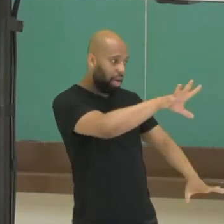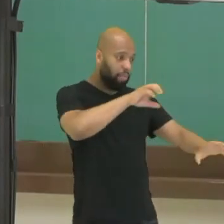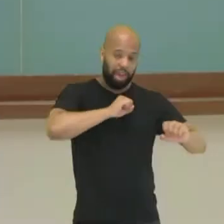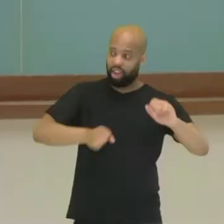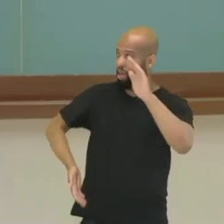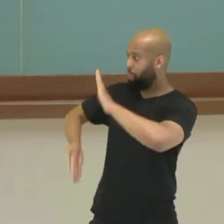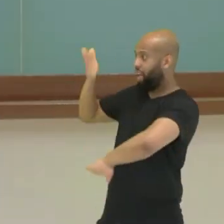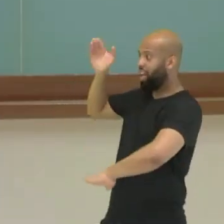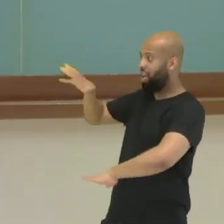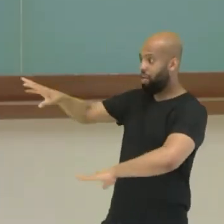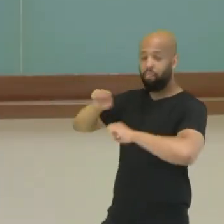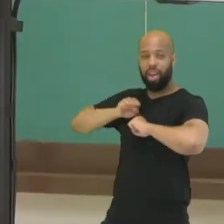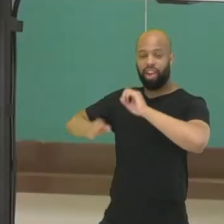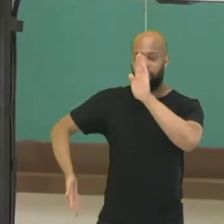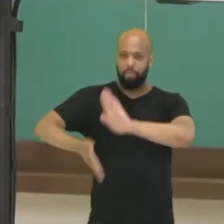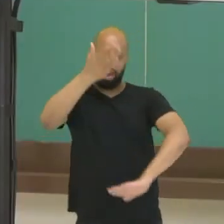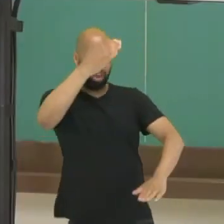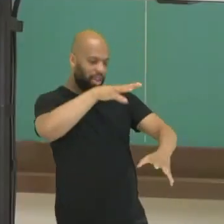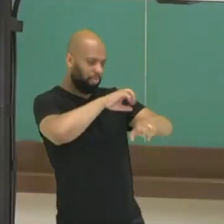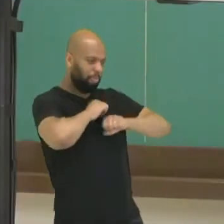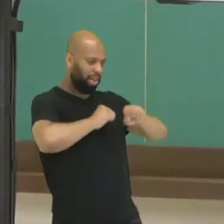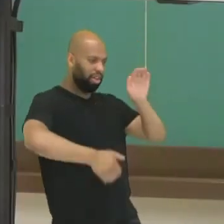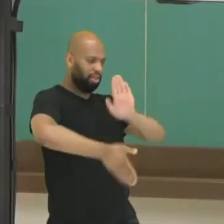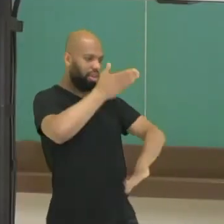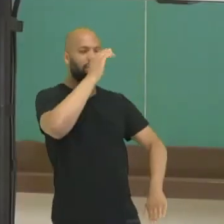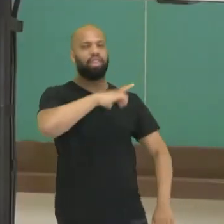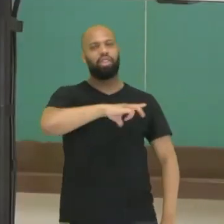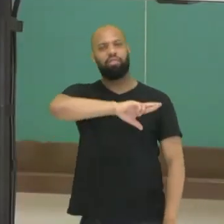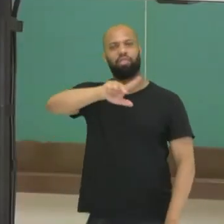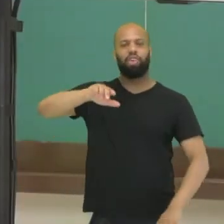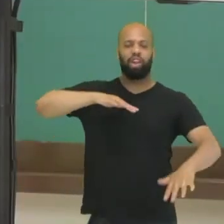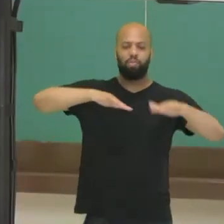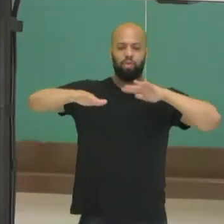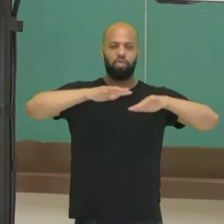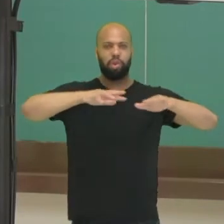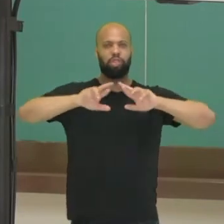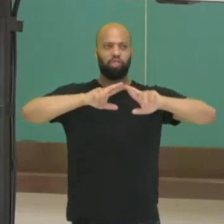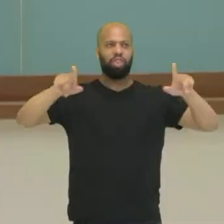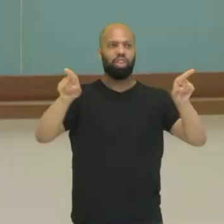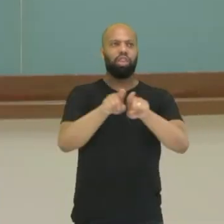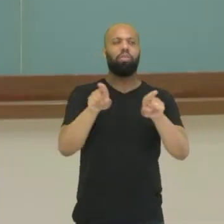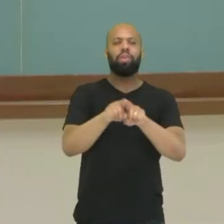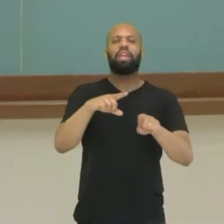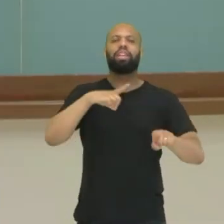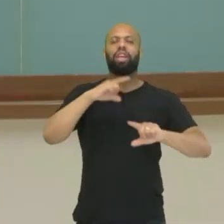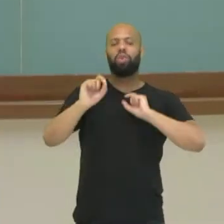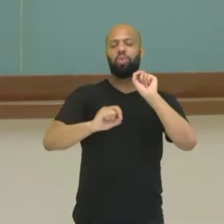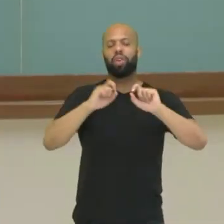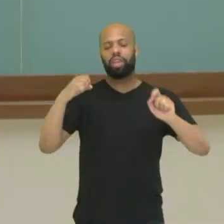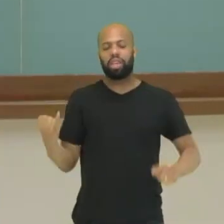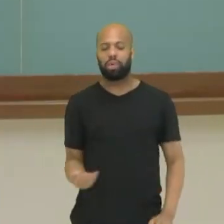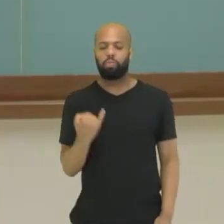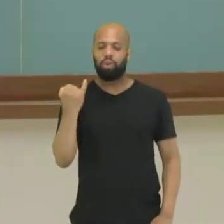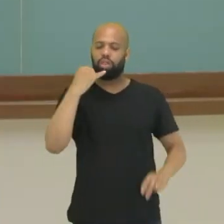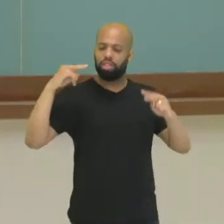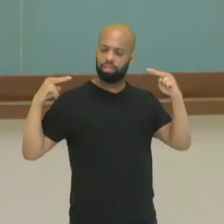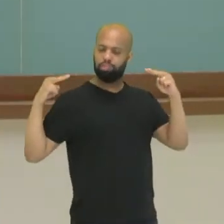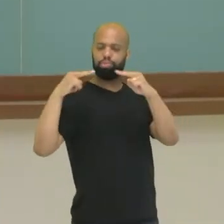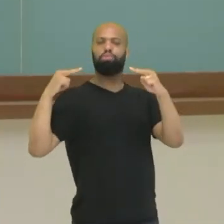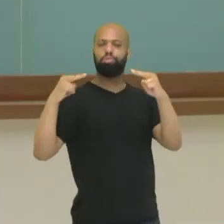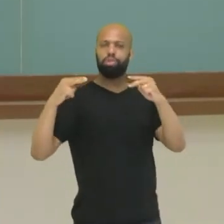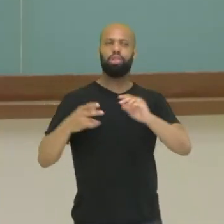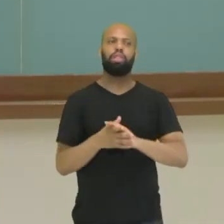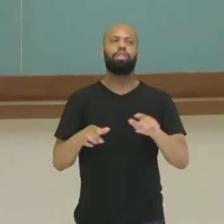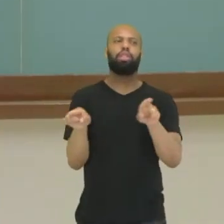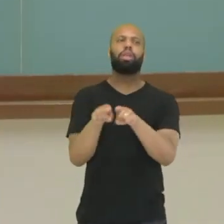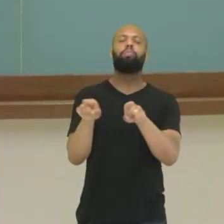o zap, né? Que são várias, no zoom tem vários movimentos diferentes. Eu preciso estar conectado, né? Olhar ali no olho